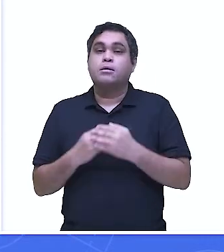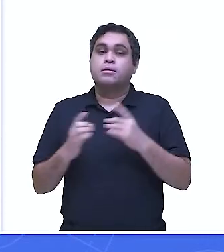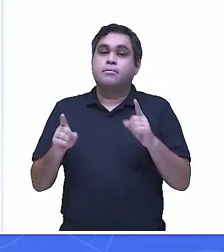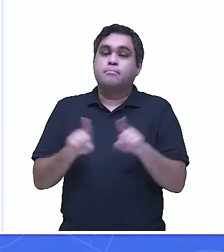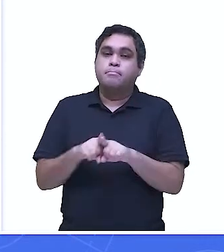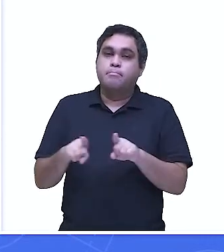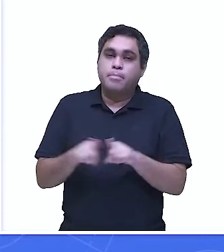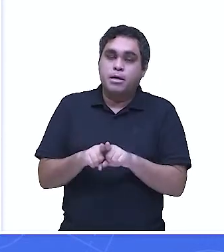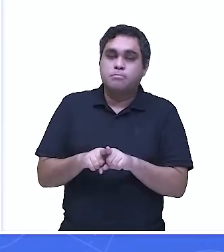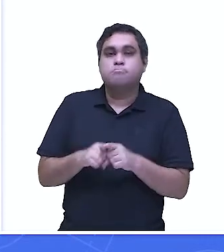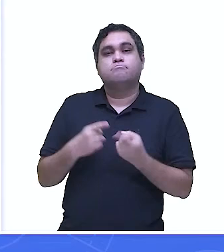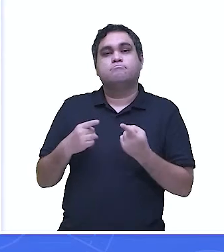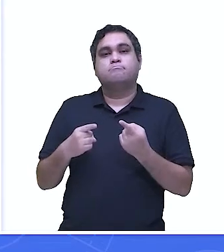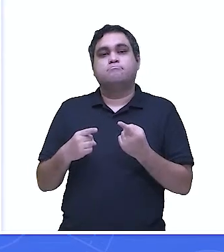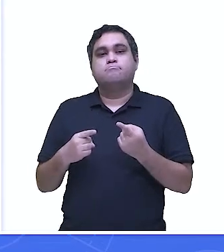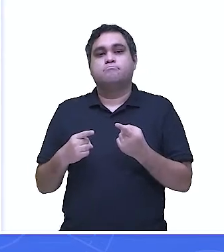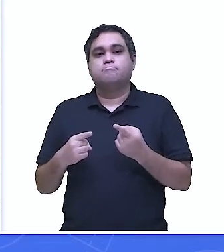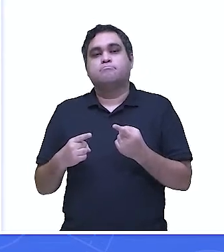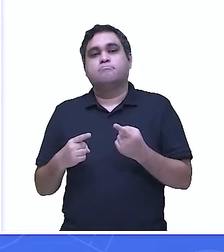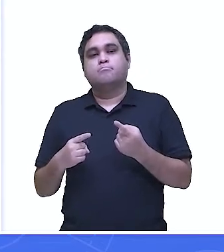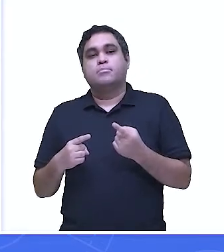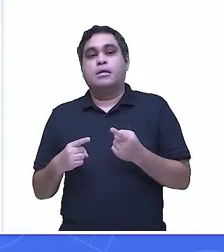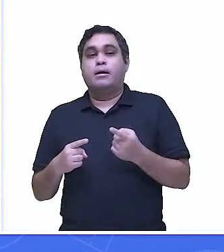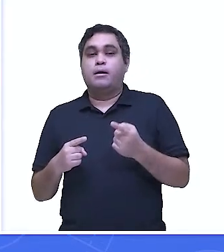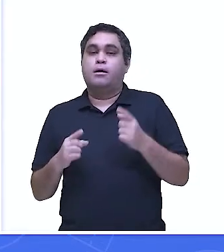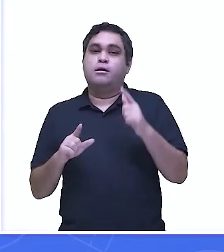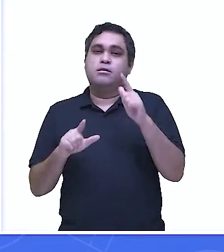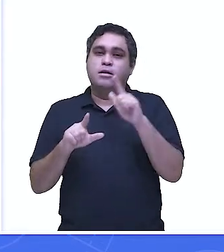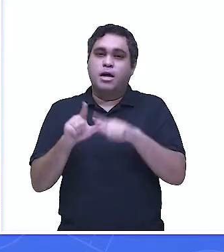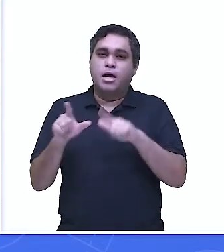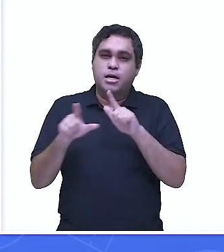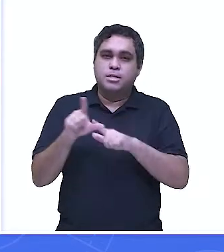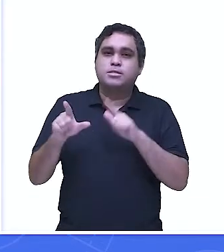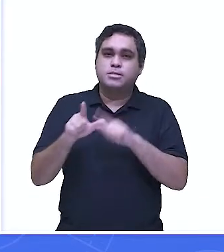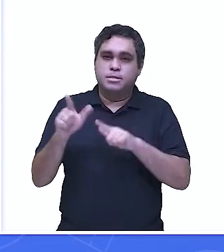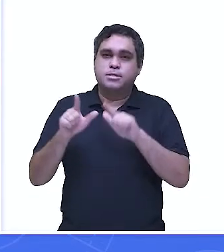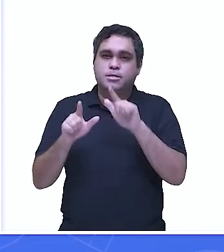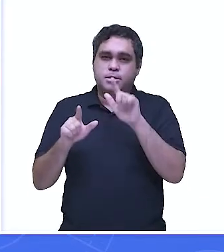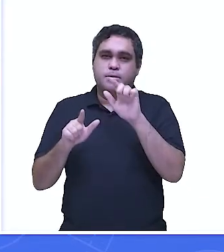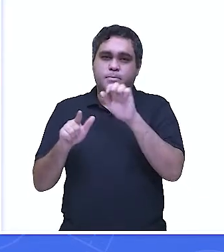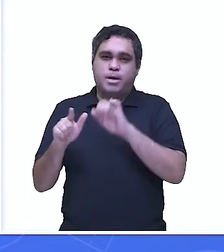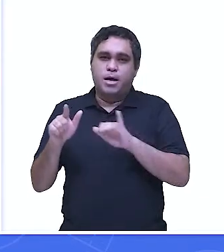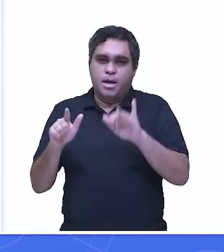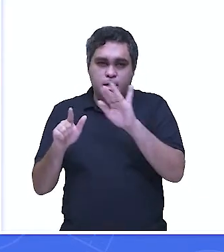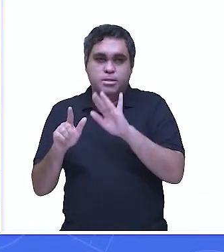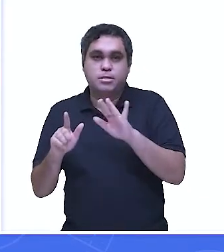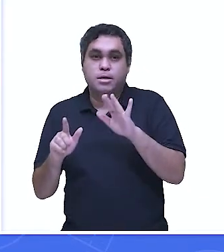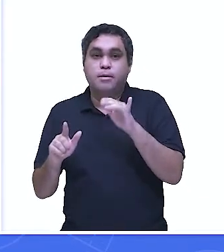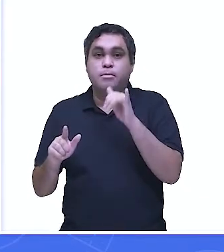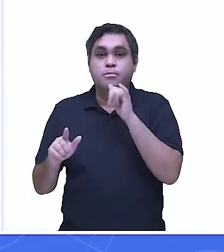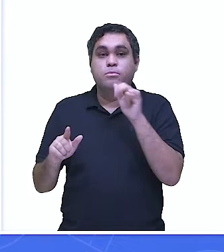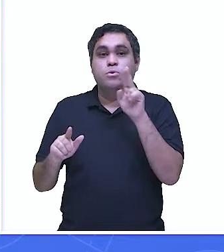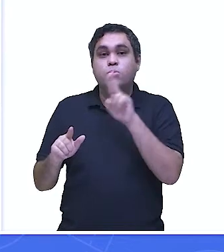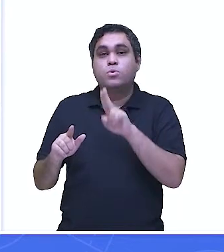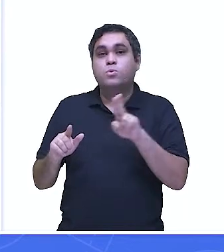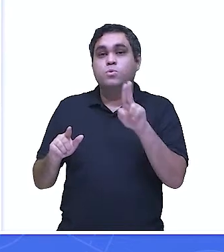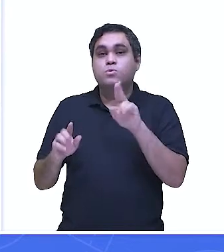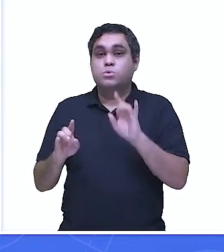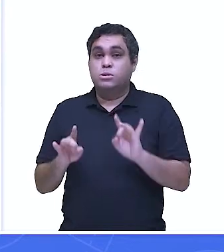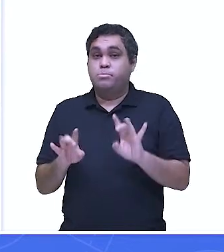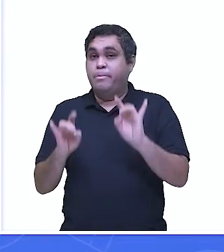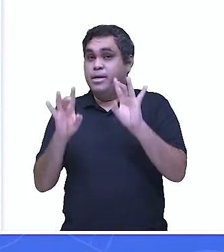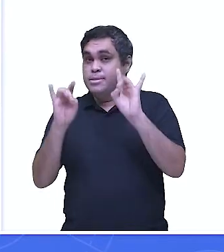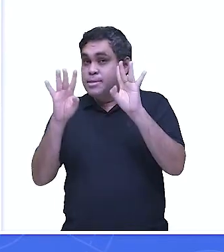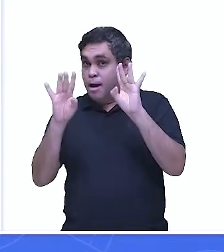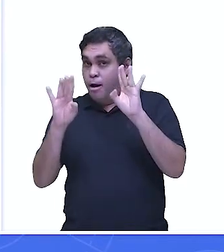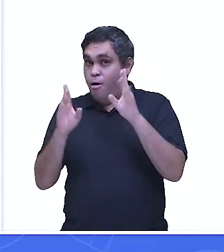sobre marcas tipográficas. Vejam aqui, usos de tipos